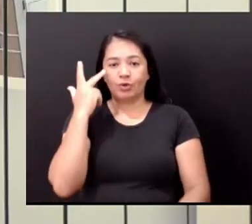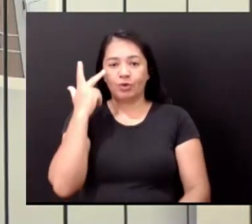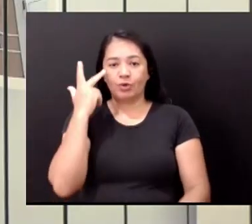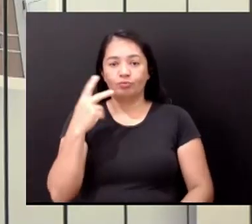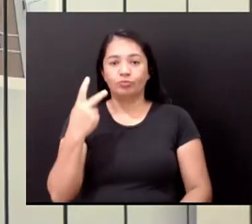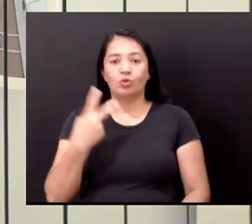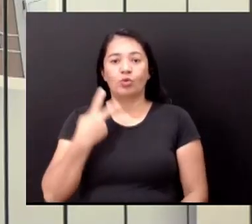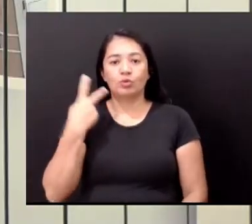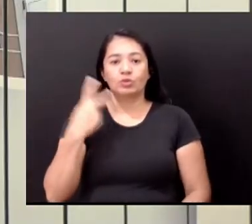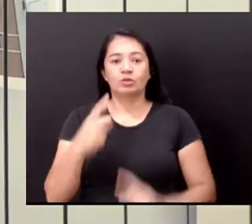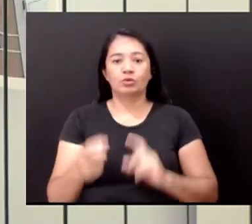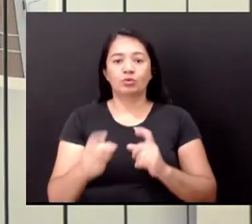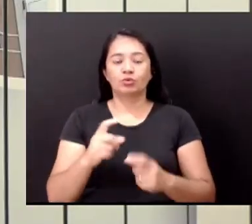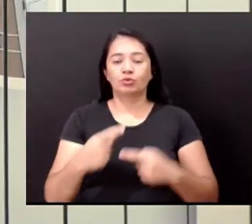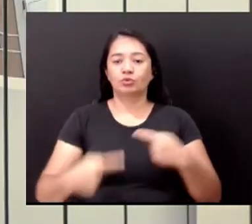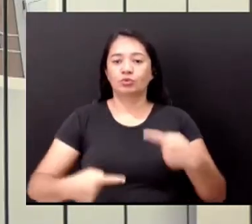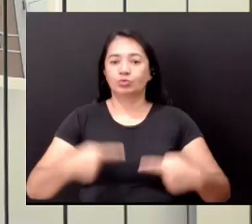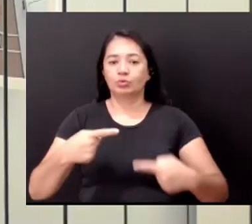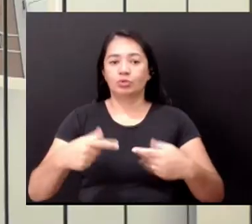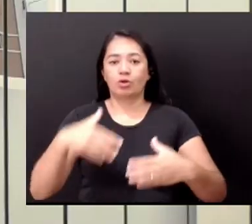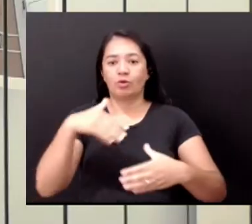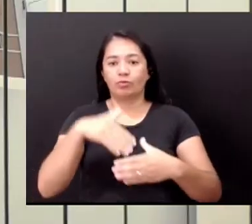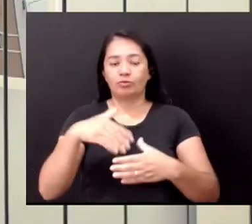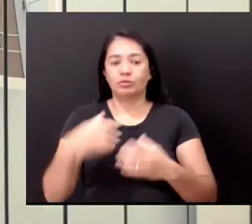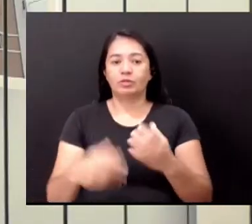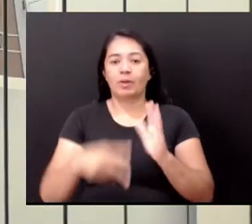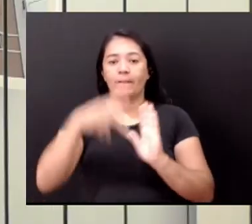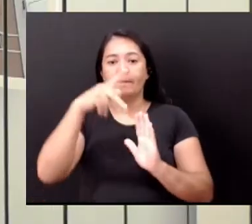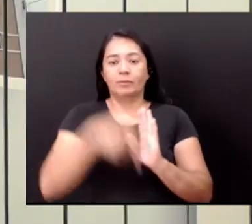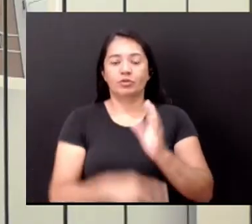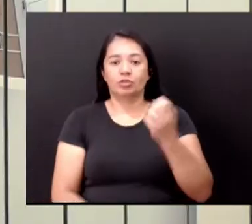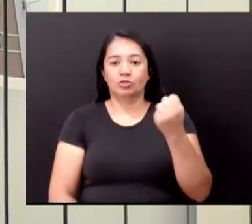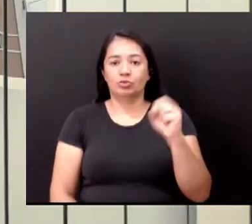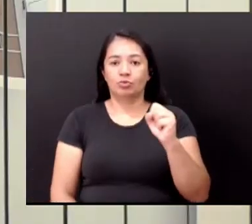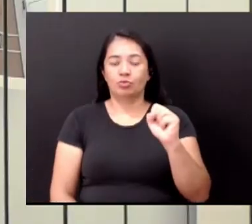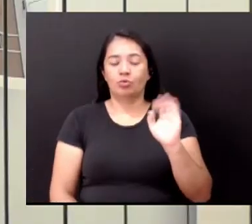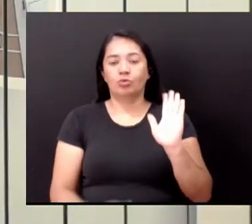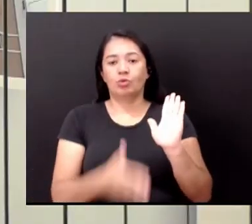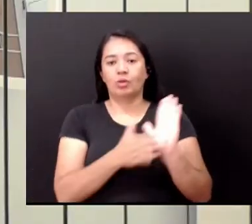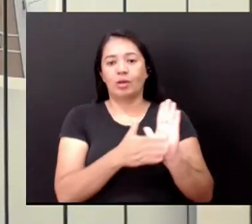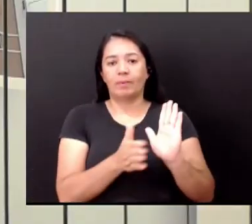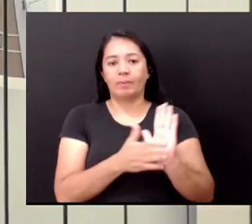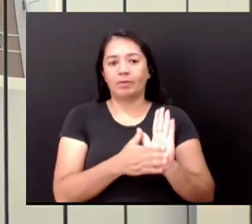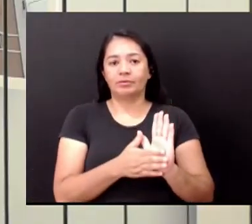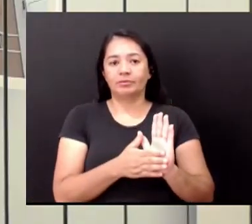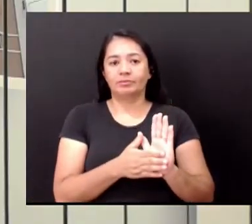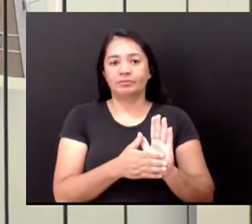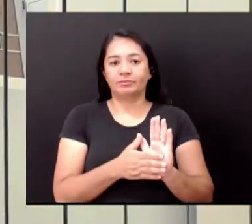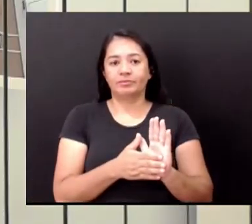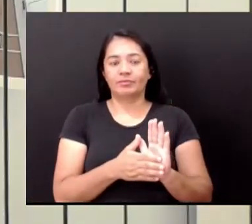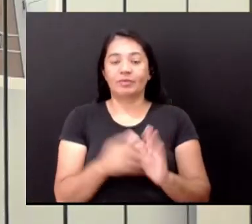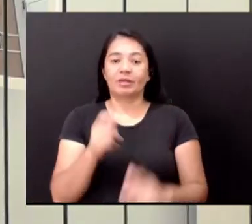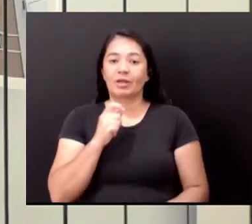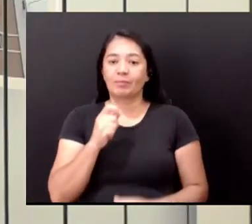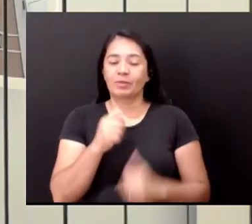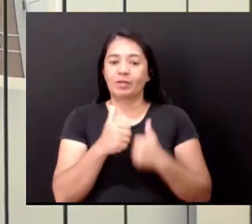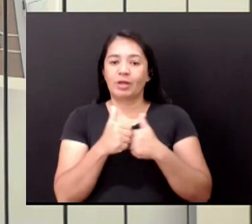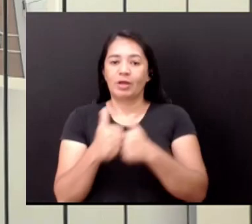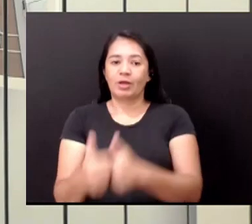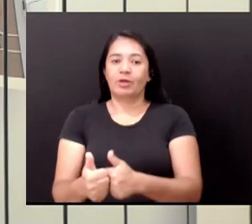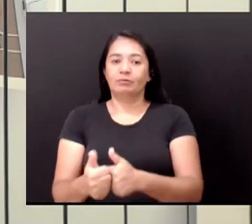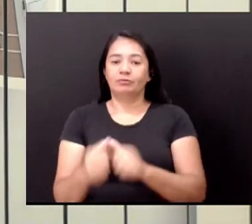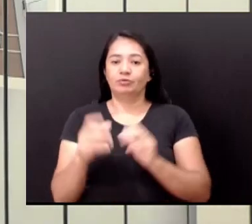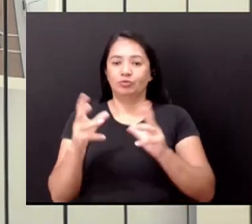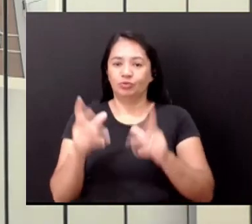para discutir e votar 8 projetos que estavam na pauta. A repórter Mirna Abreu acompanhou tudo e nos conta